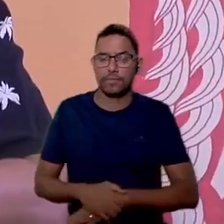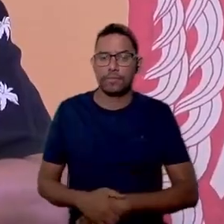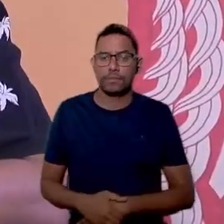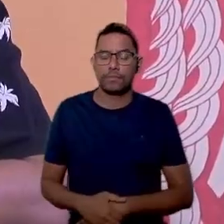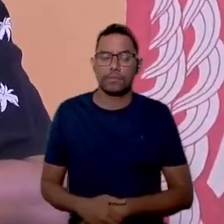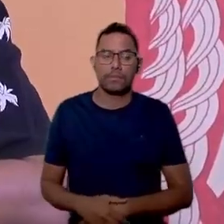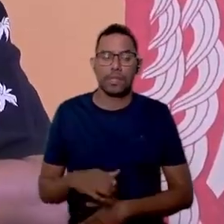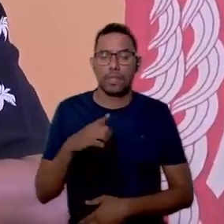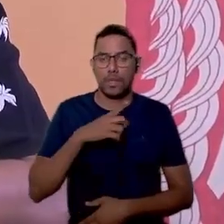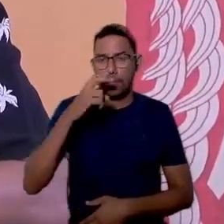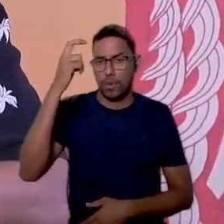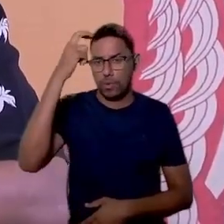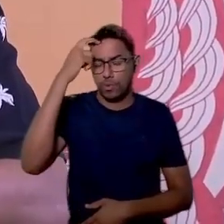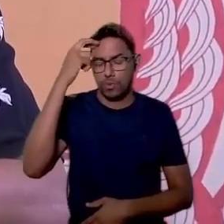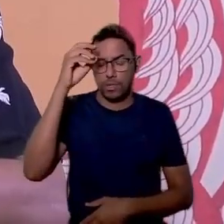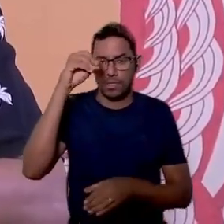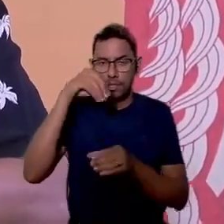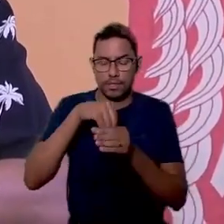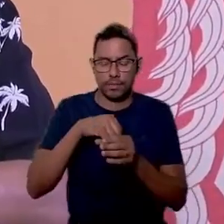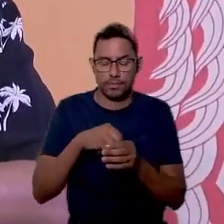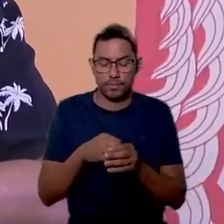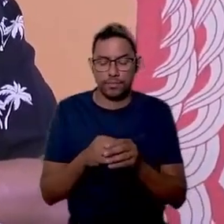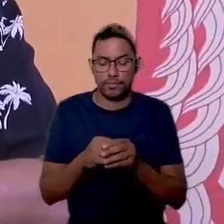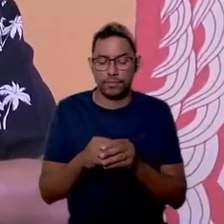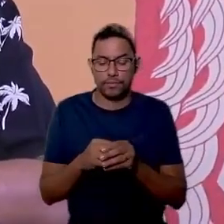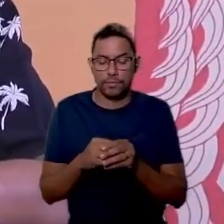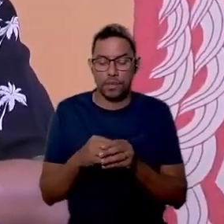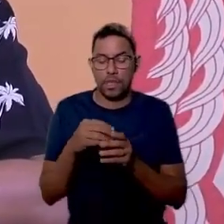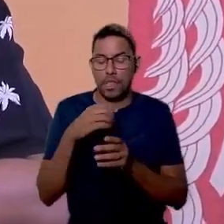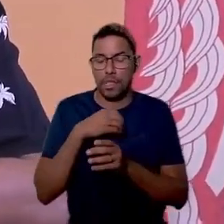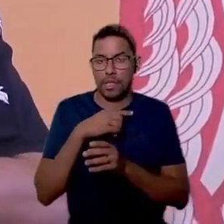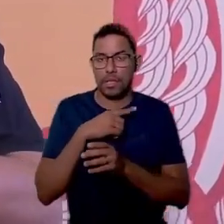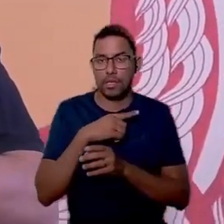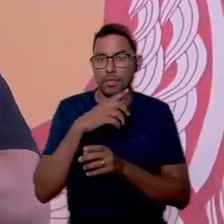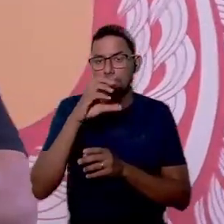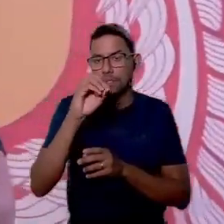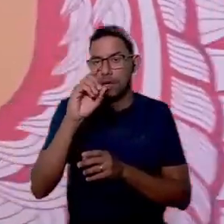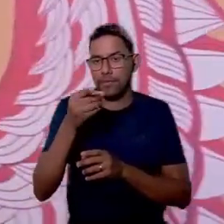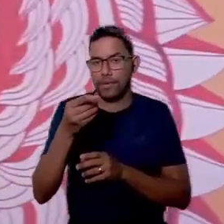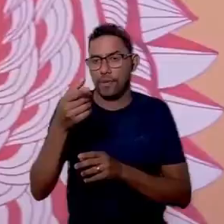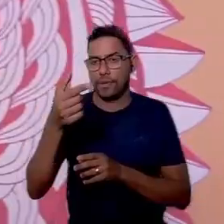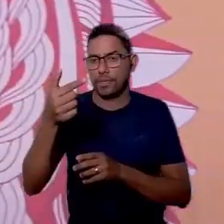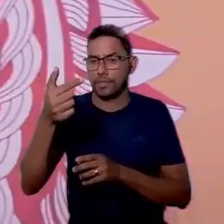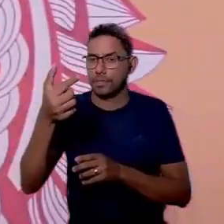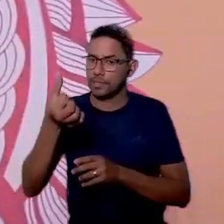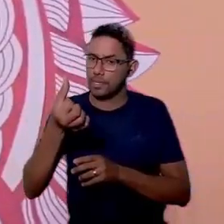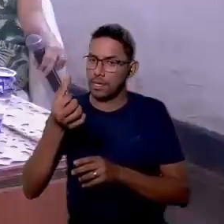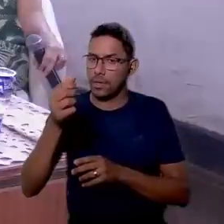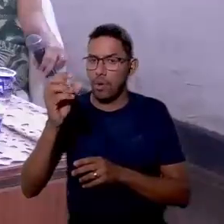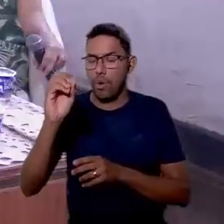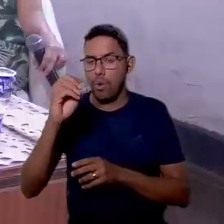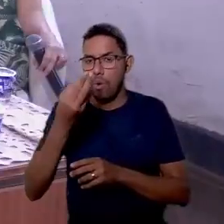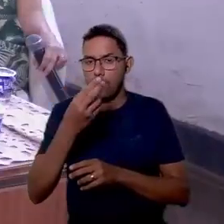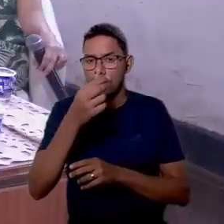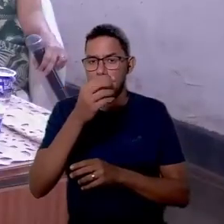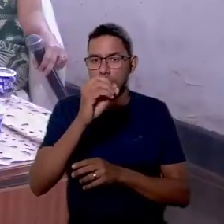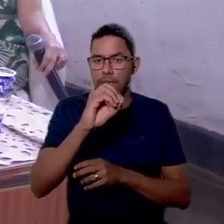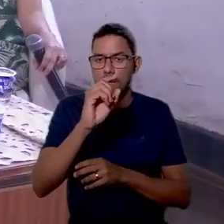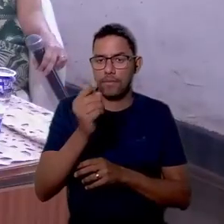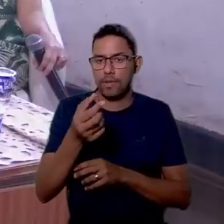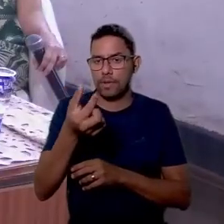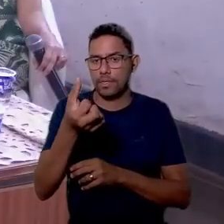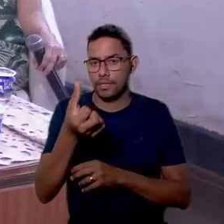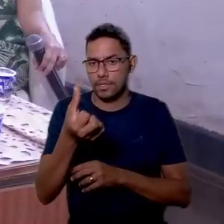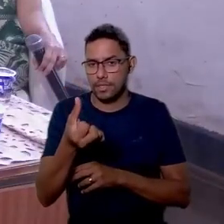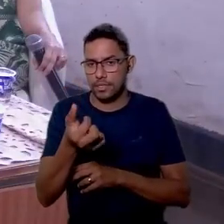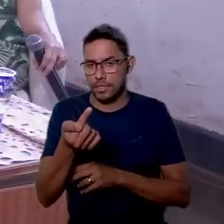que têm uma cultura pujante lá dentro e que recebe 0,6%, 0,7% do investimento de todo o Brasil. Isso a gente